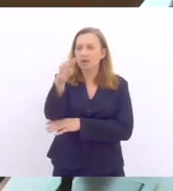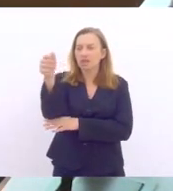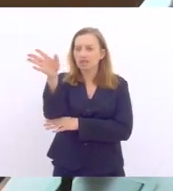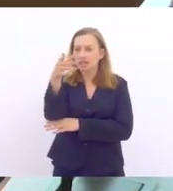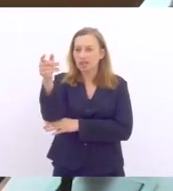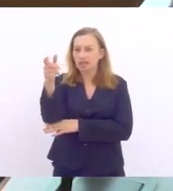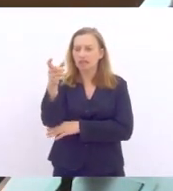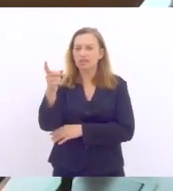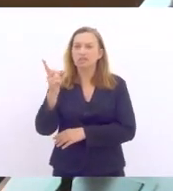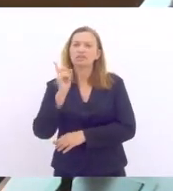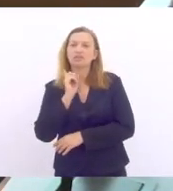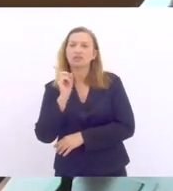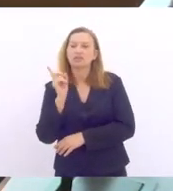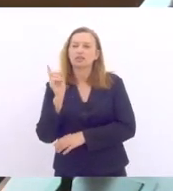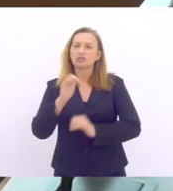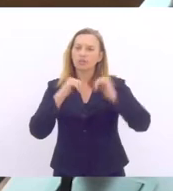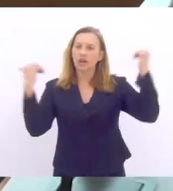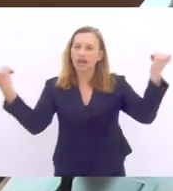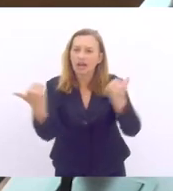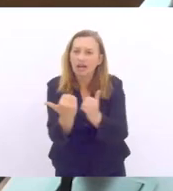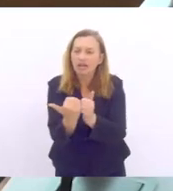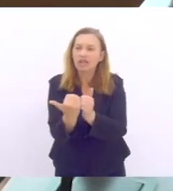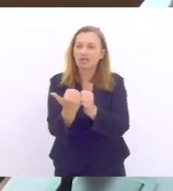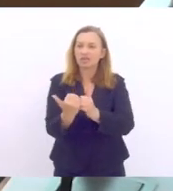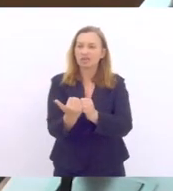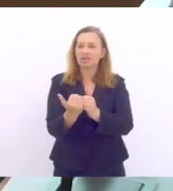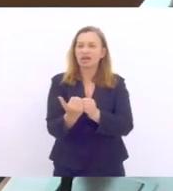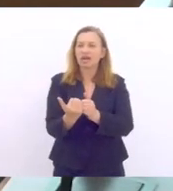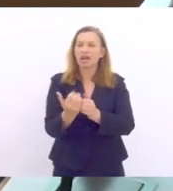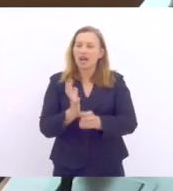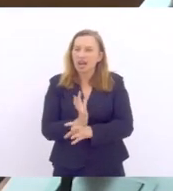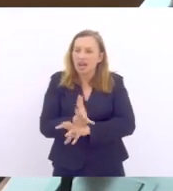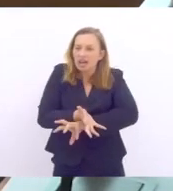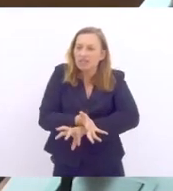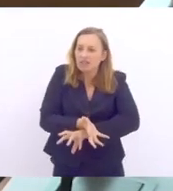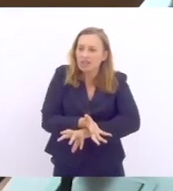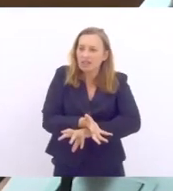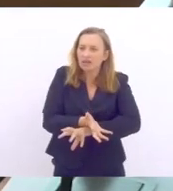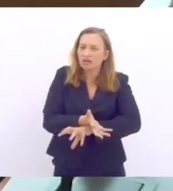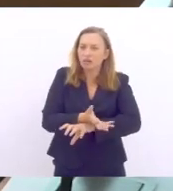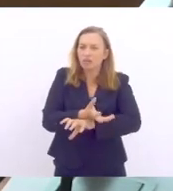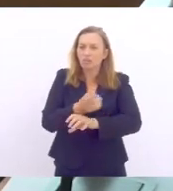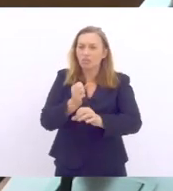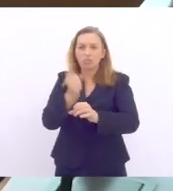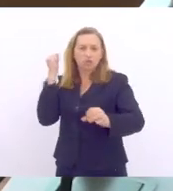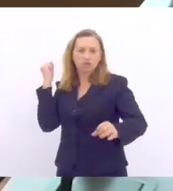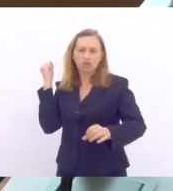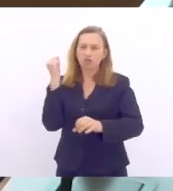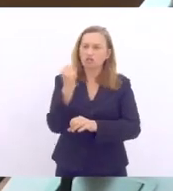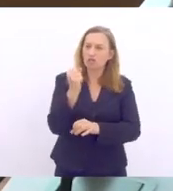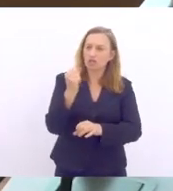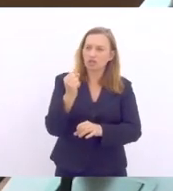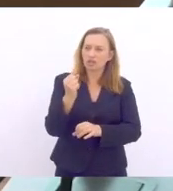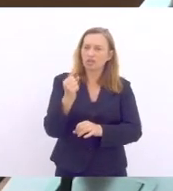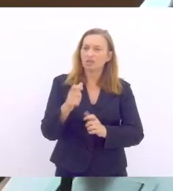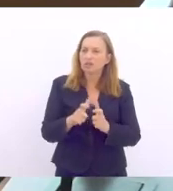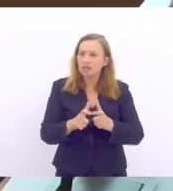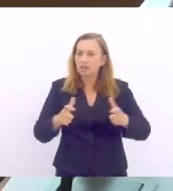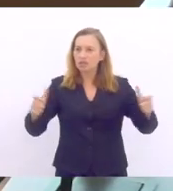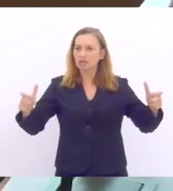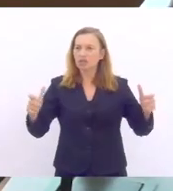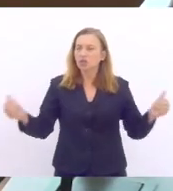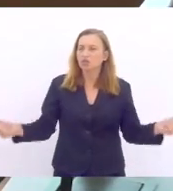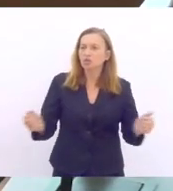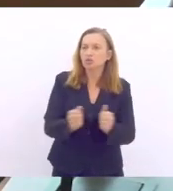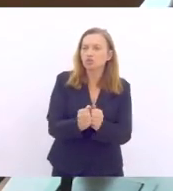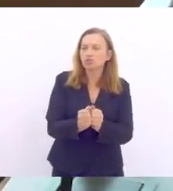a caveira com a espada enfiada, que foi o maior bandeirão, entrava pelo meio, já entrei junto